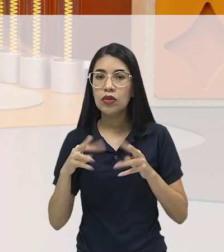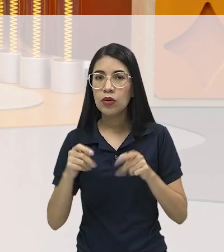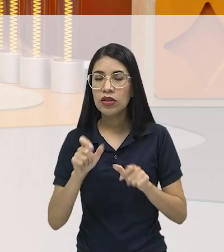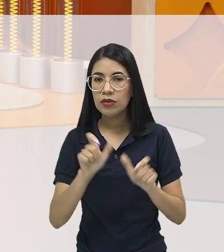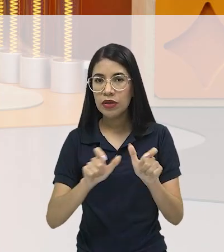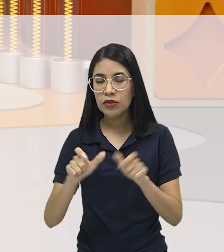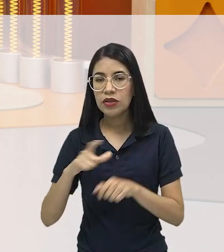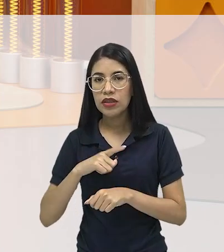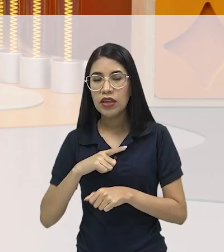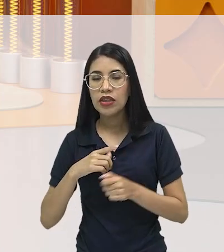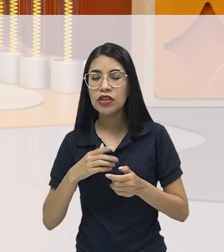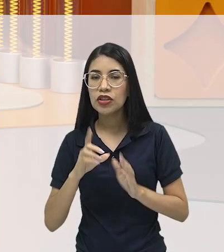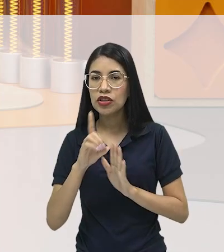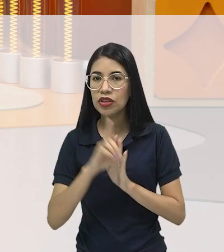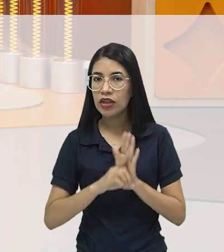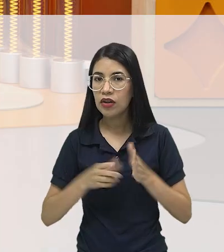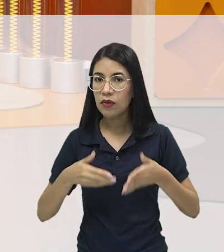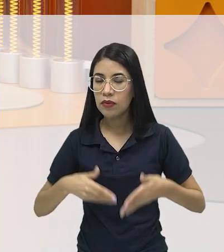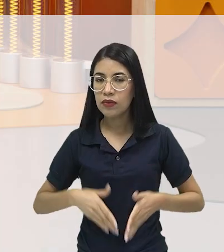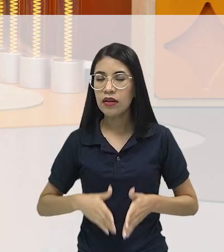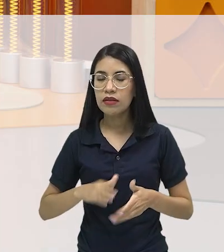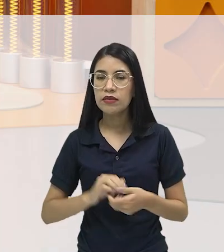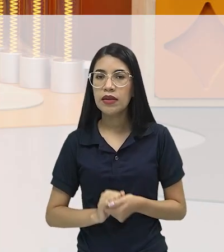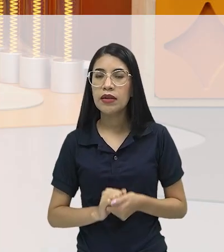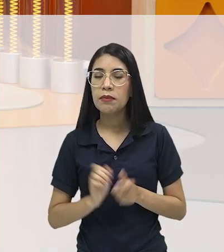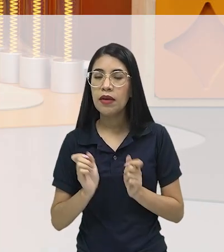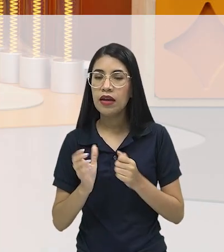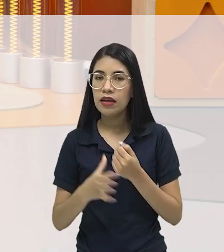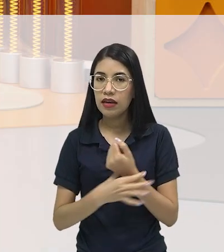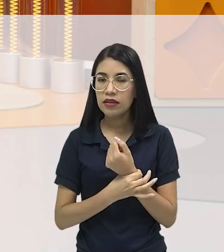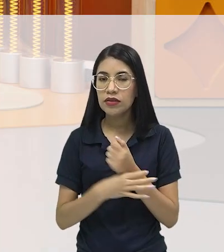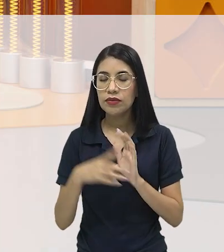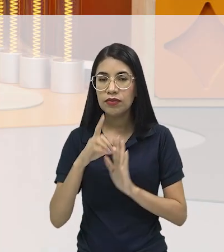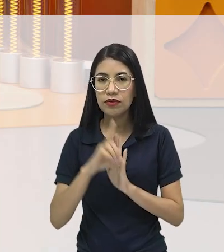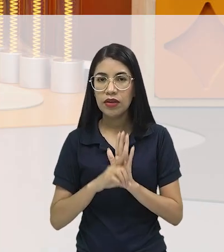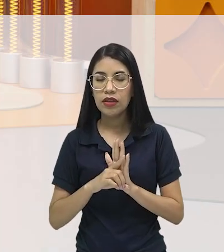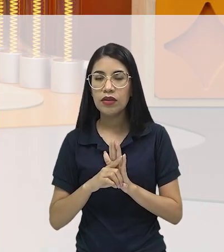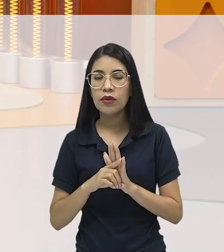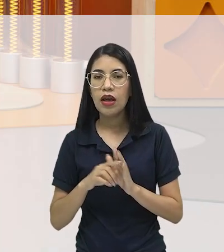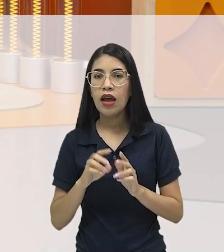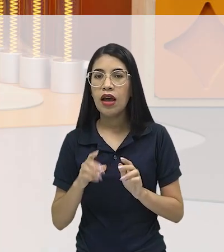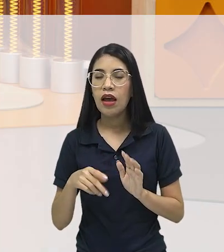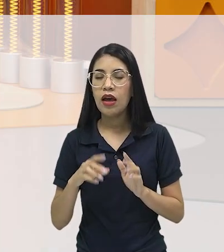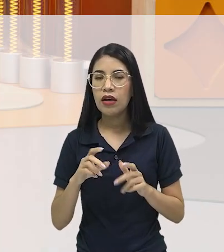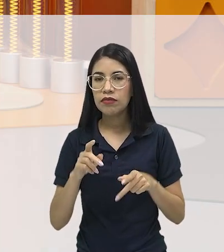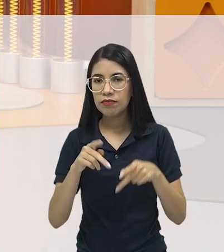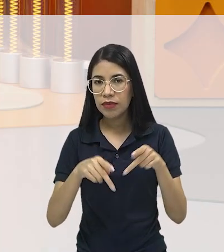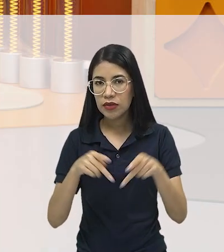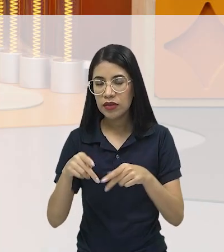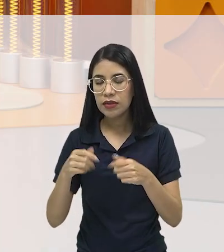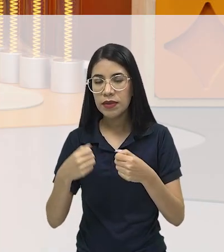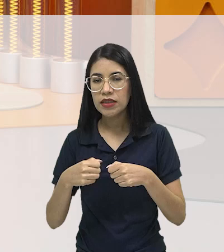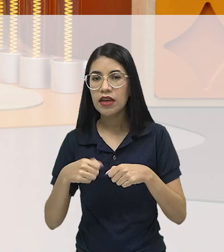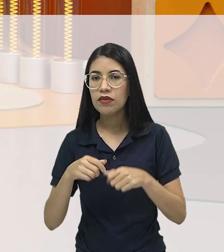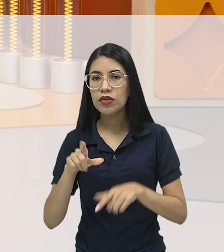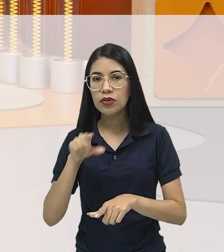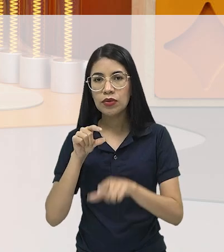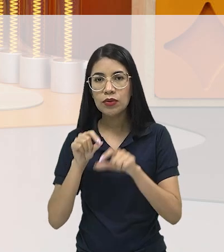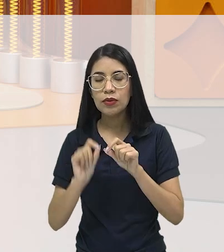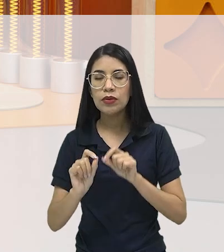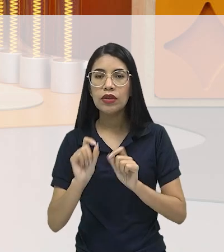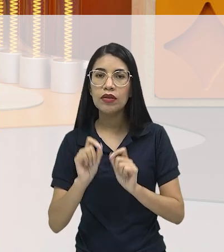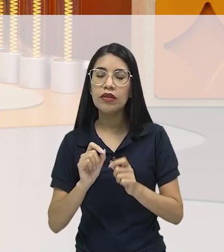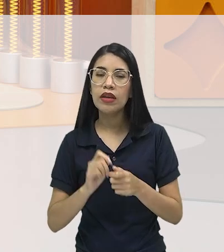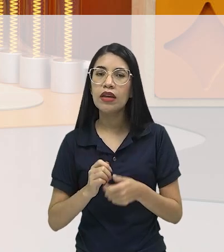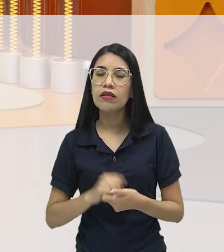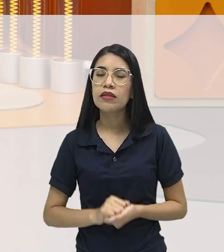e para garantir que esse direito fosse responsável, era o próprio povo, o indivíduo que deveria decidir entregar